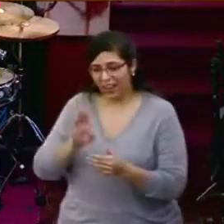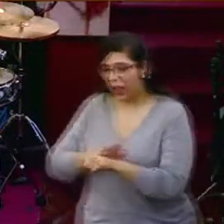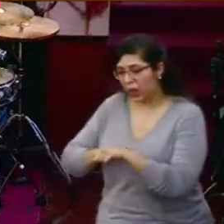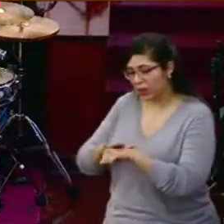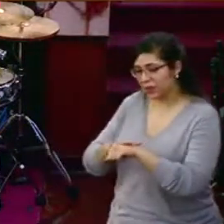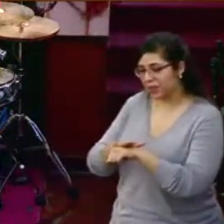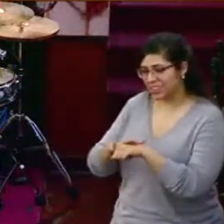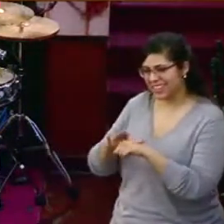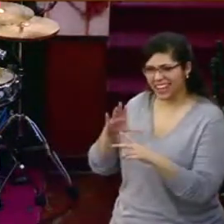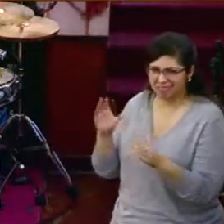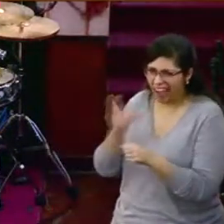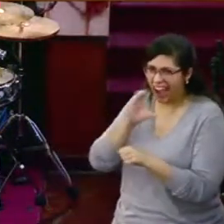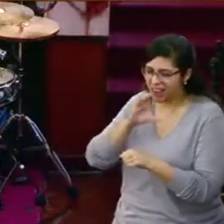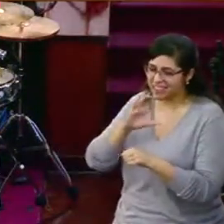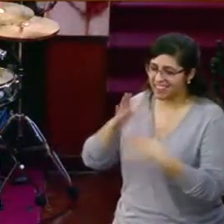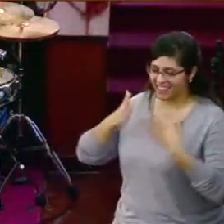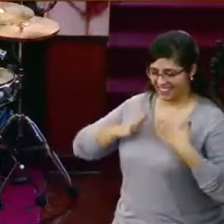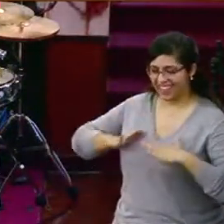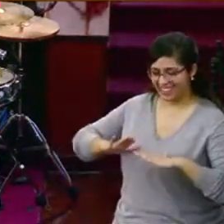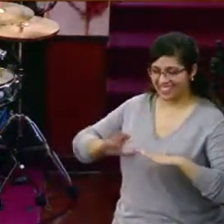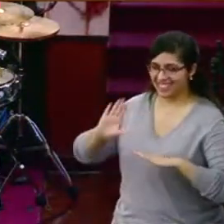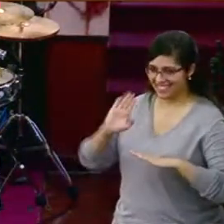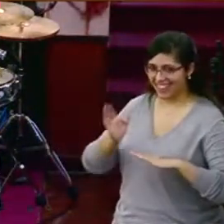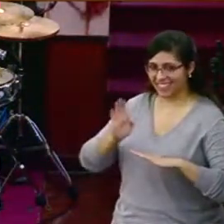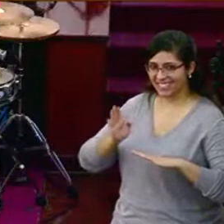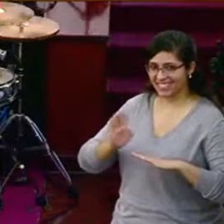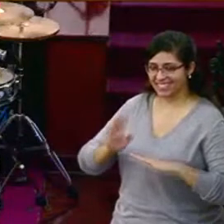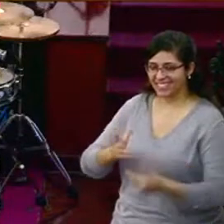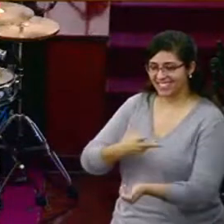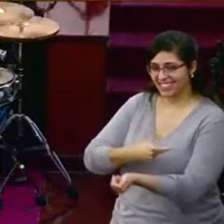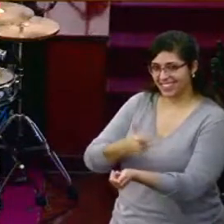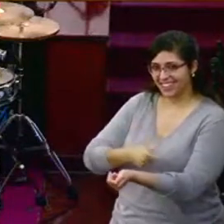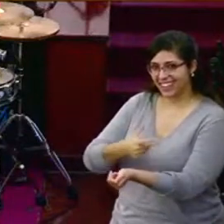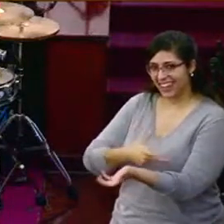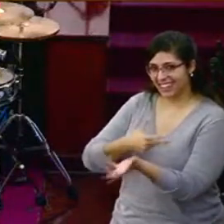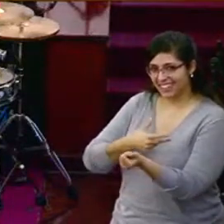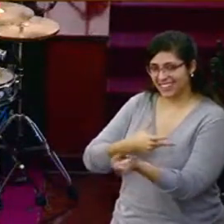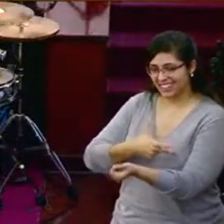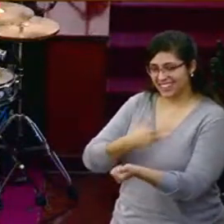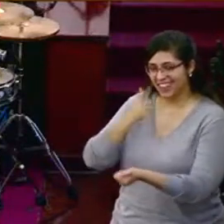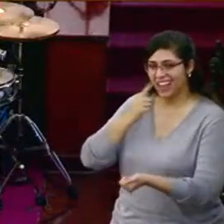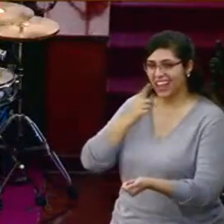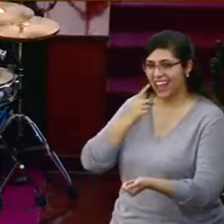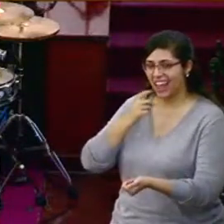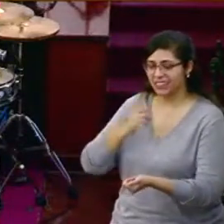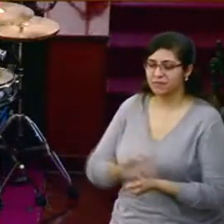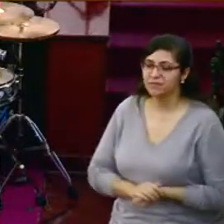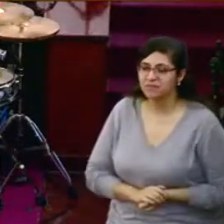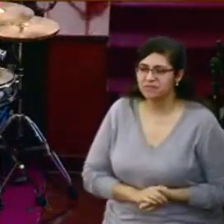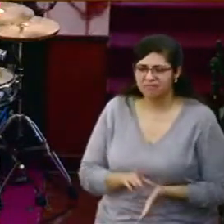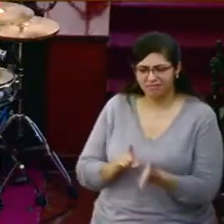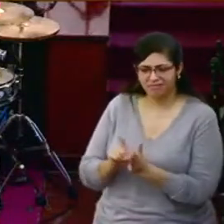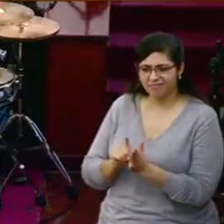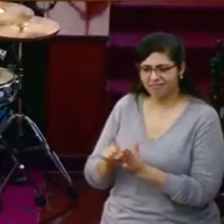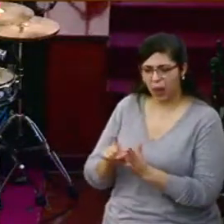estávamos mais calmos os dois diga-se de passagem quando encontra o sangue estava sendo retirado aí ela perguntou